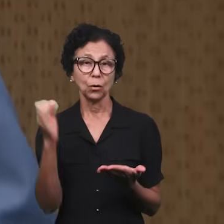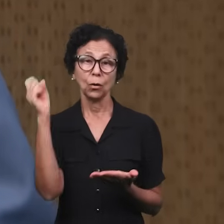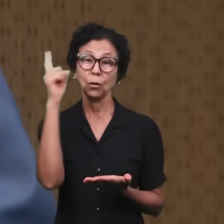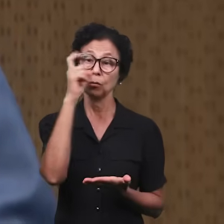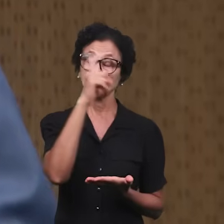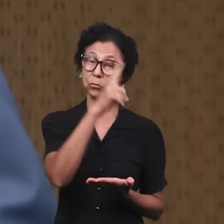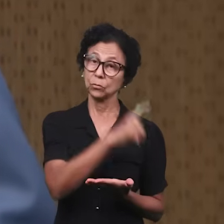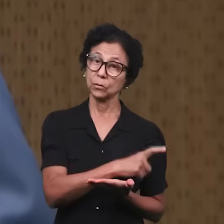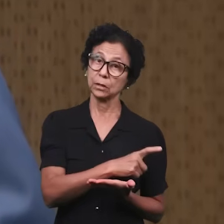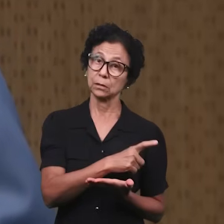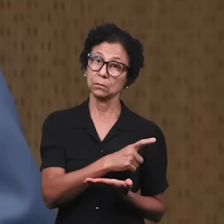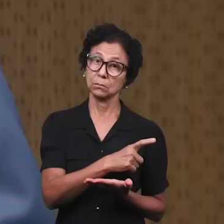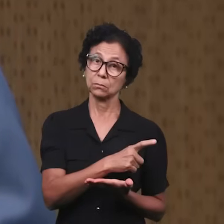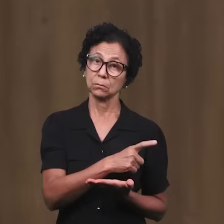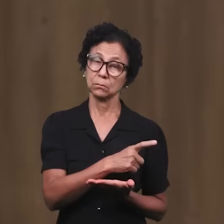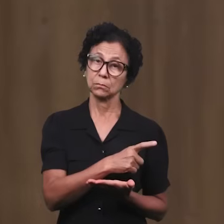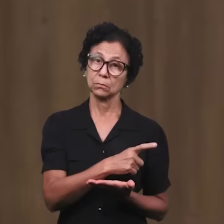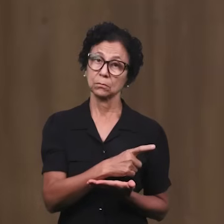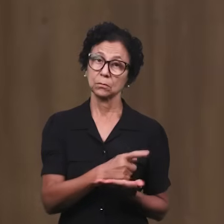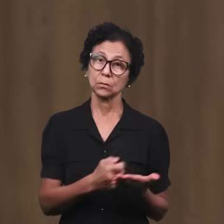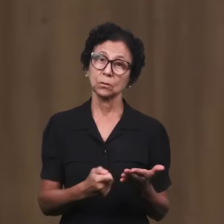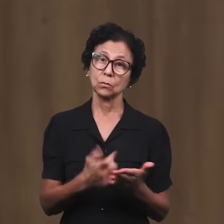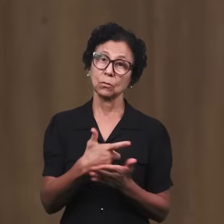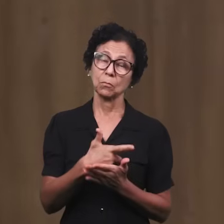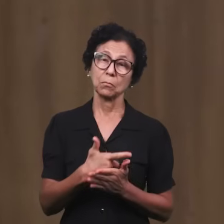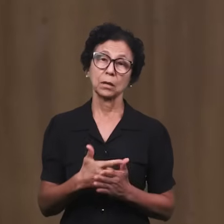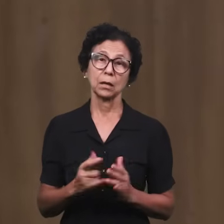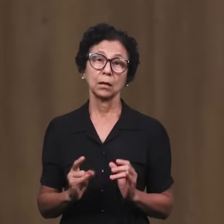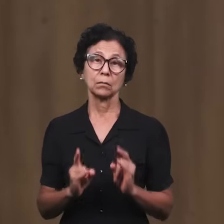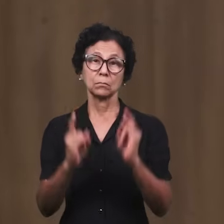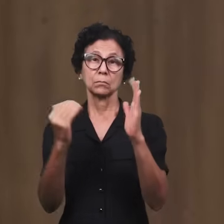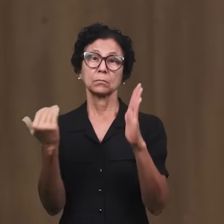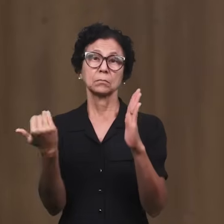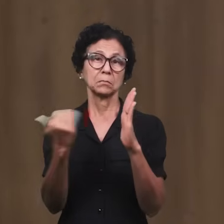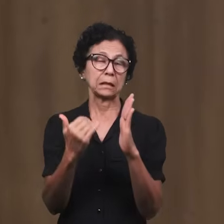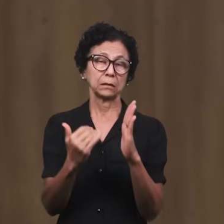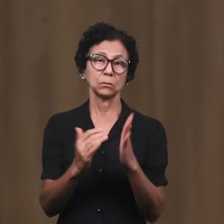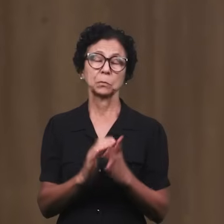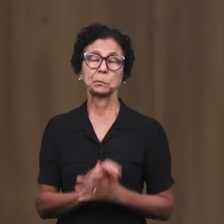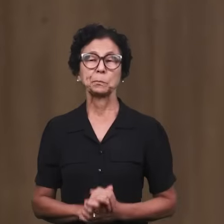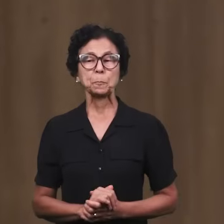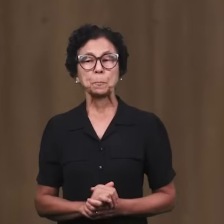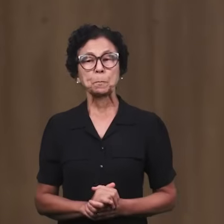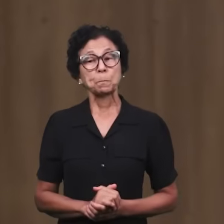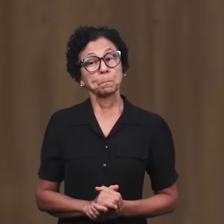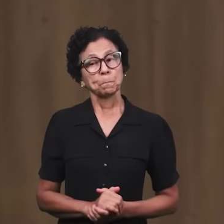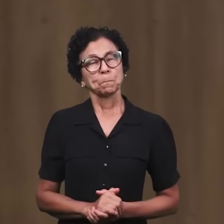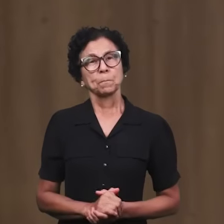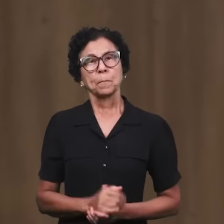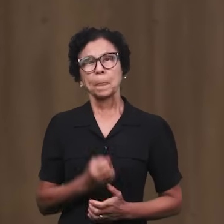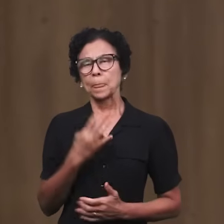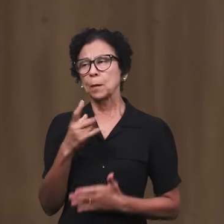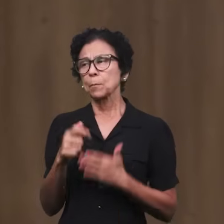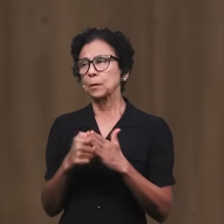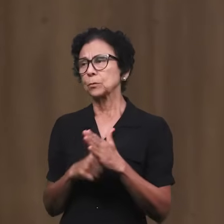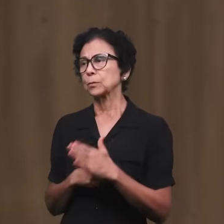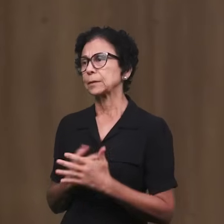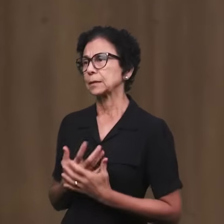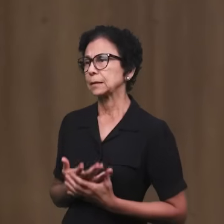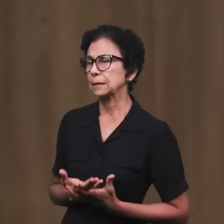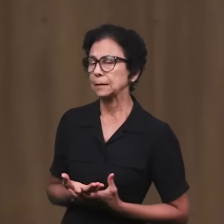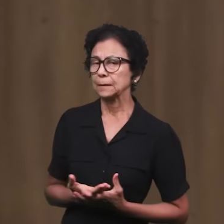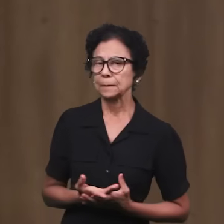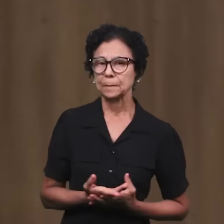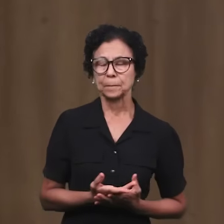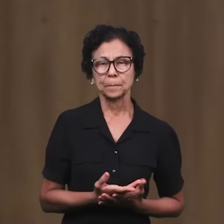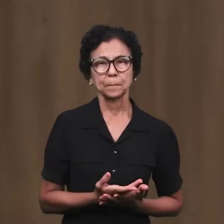que começam a pensar? É uma boa pergunta, porque nós estamos vivendo, assim, dias de juros muito